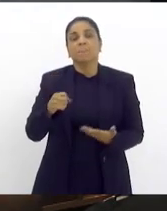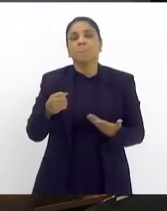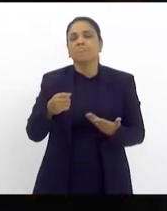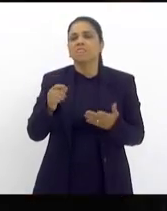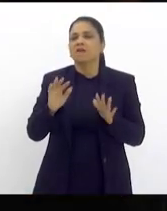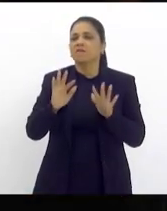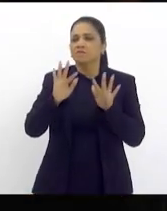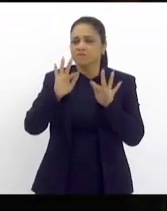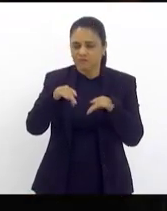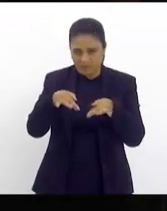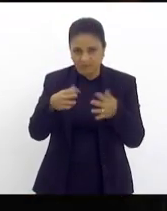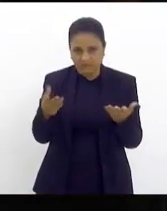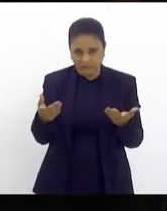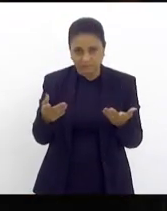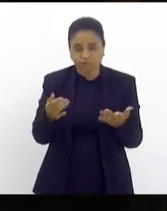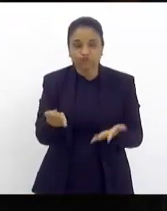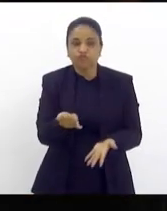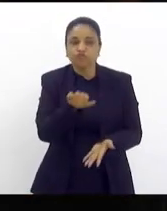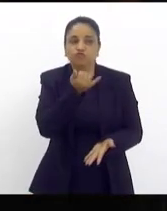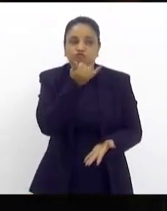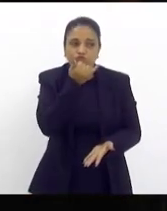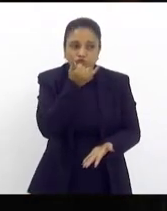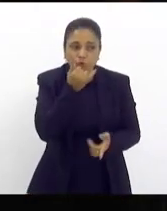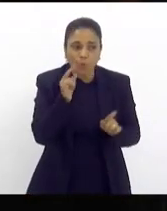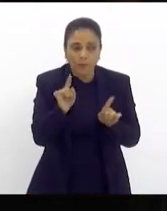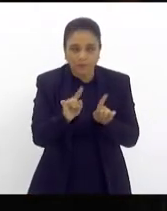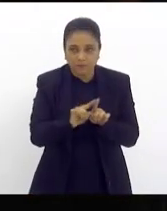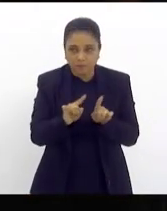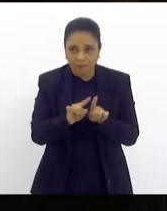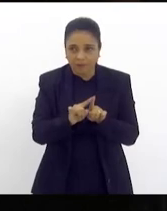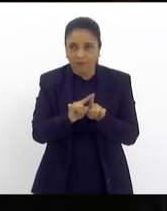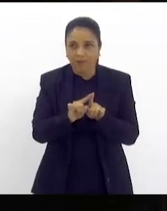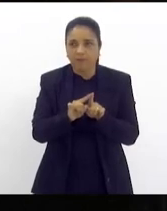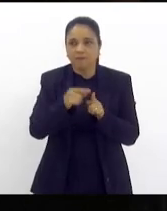finalizar, então, queria pedir desculpas também, porque hoje ainda tem